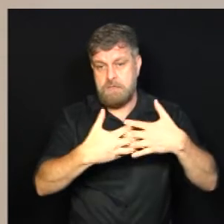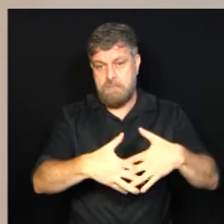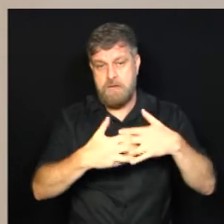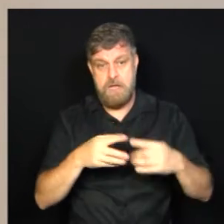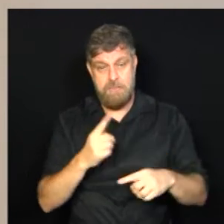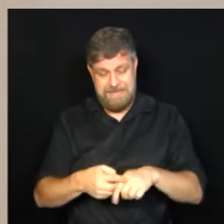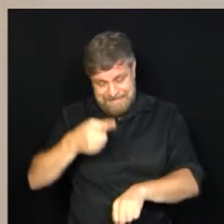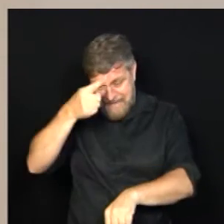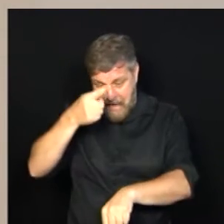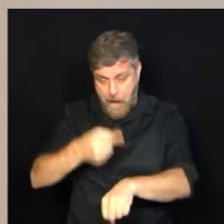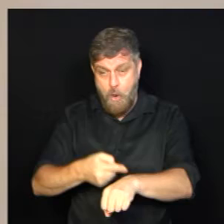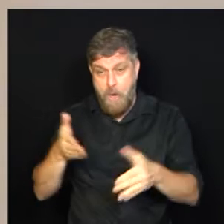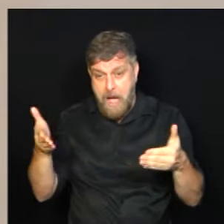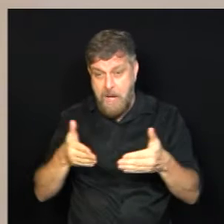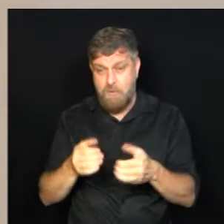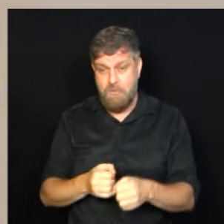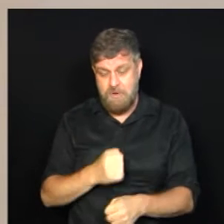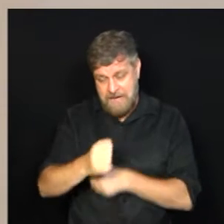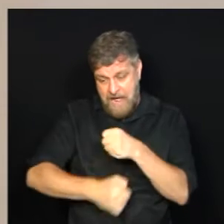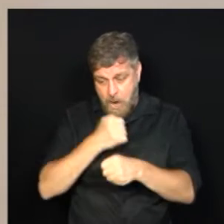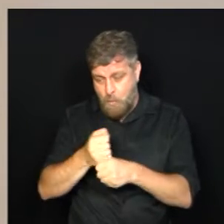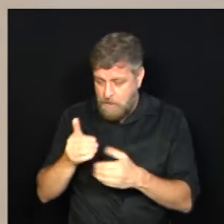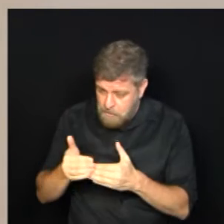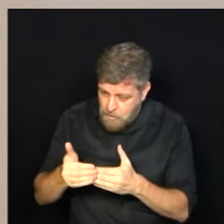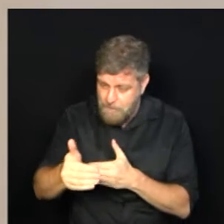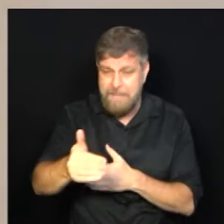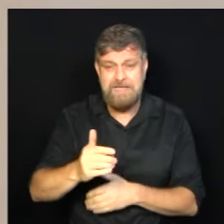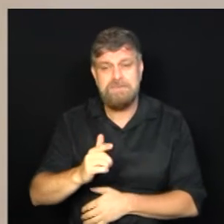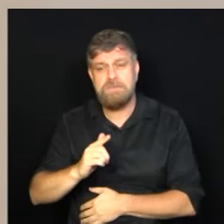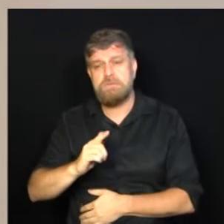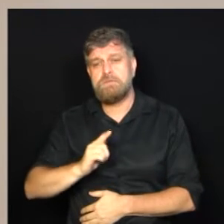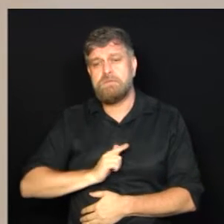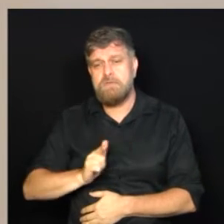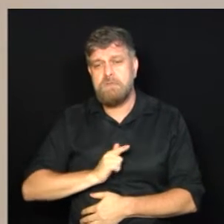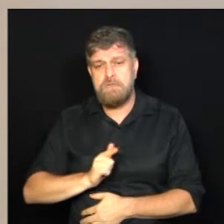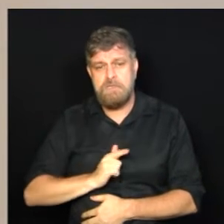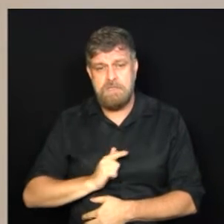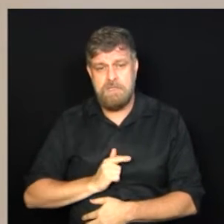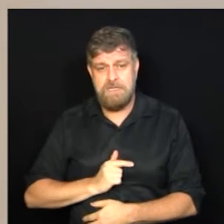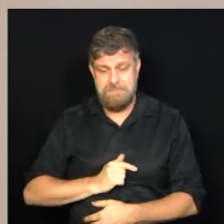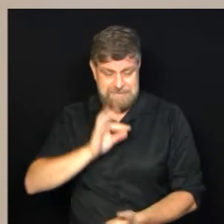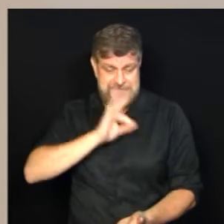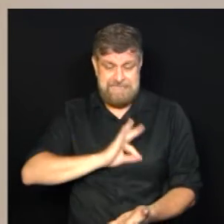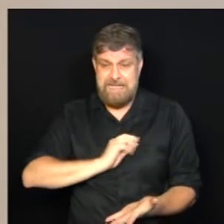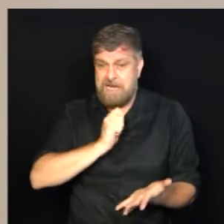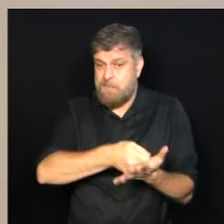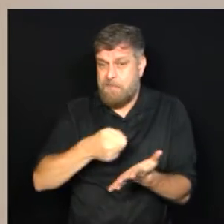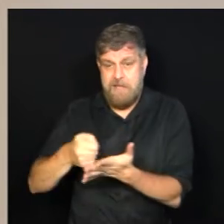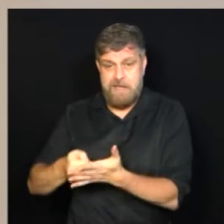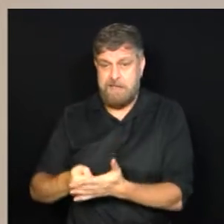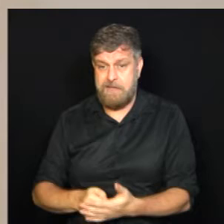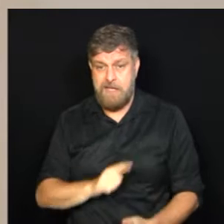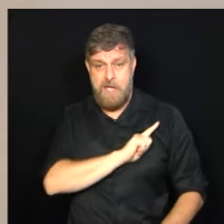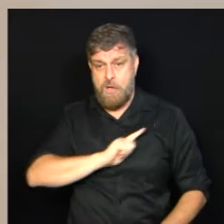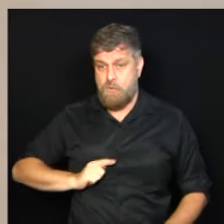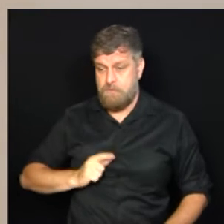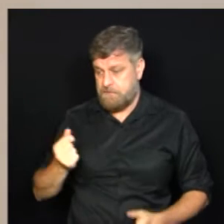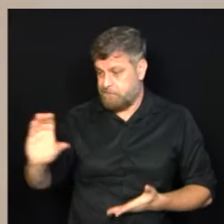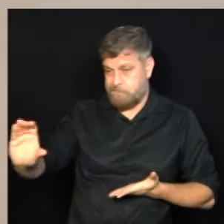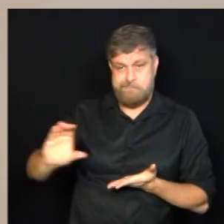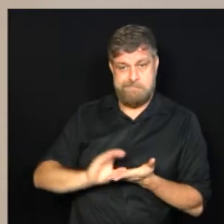neste momento de começo de ano, nós temos folha integral para pagar, sem auxílio do governo, que acabou